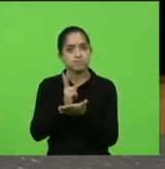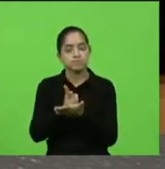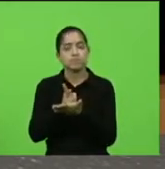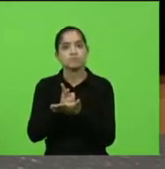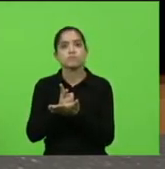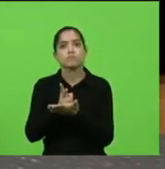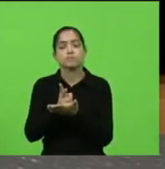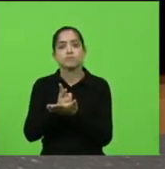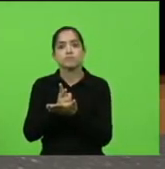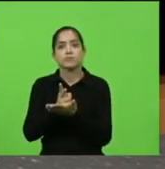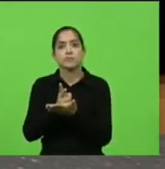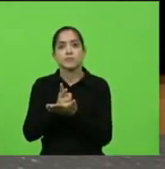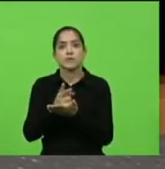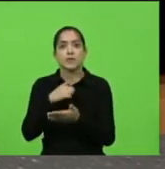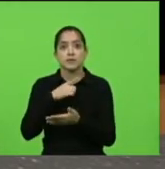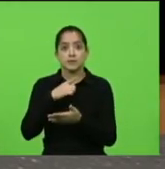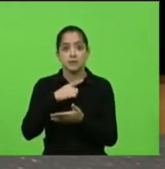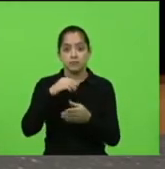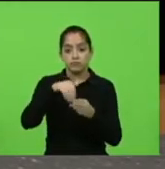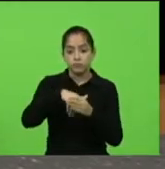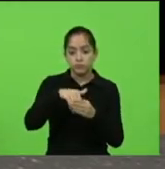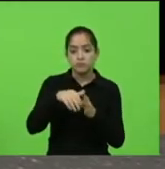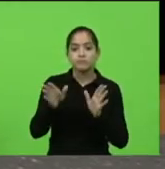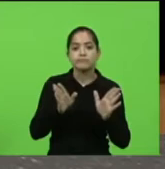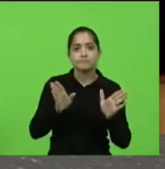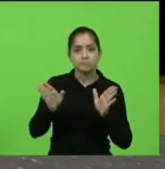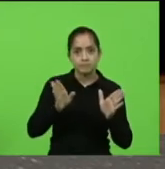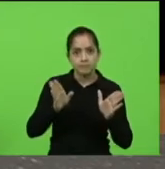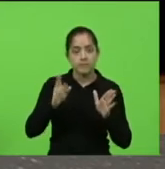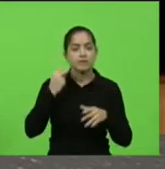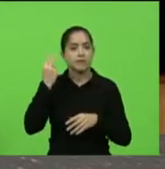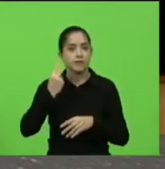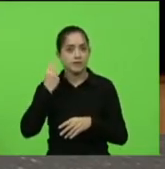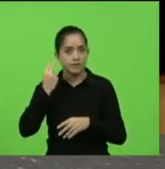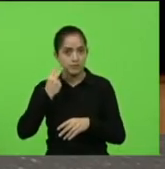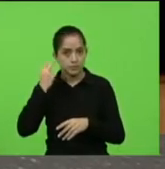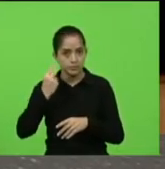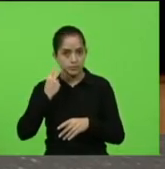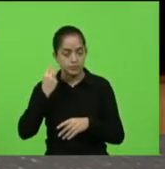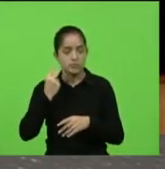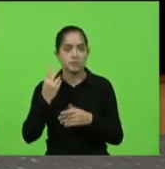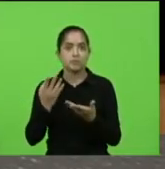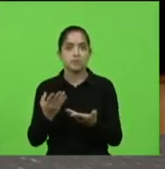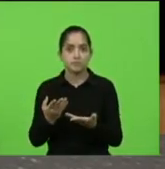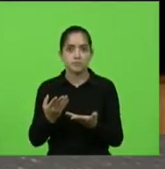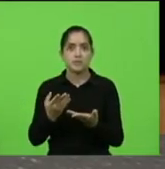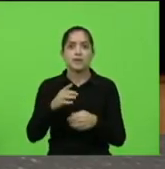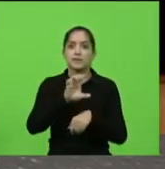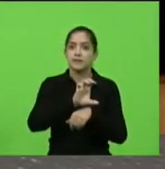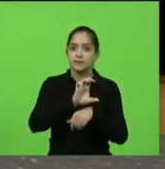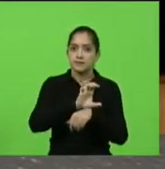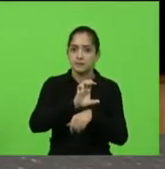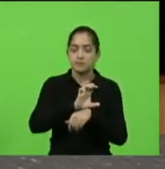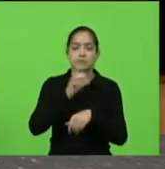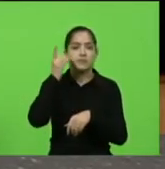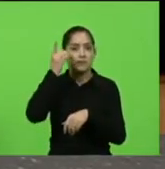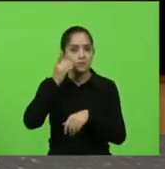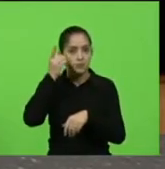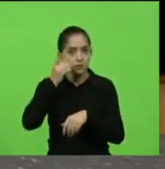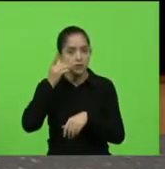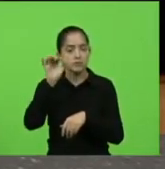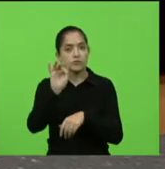obteve mandatos populares desde vereador, deputado estadual, deputado